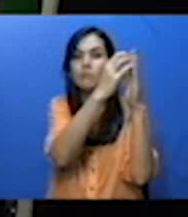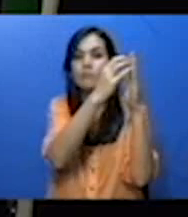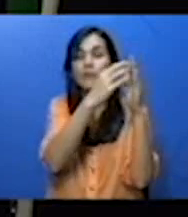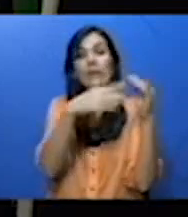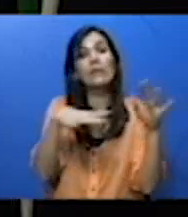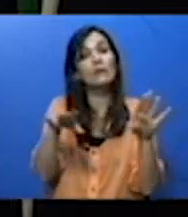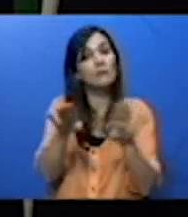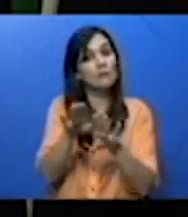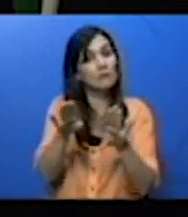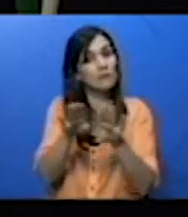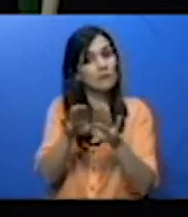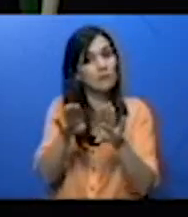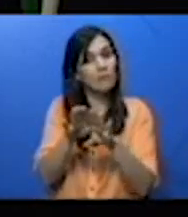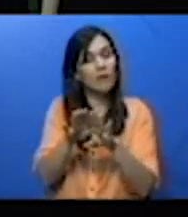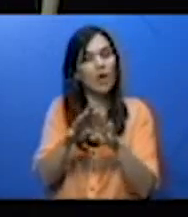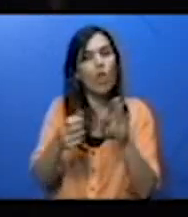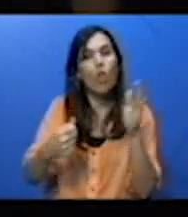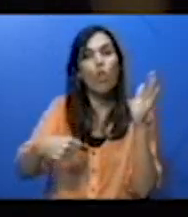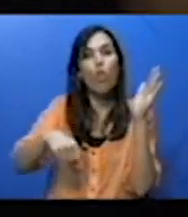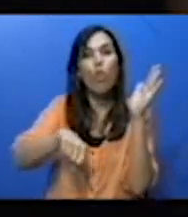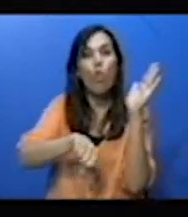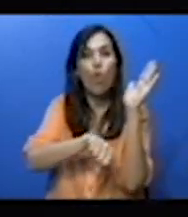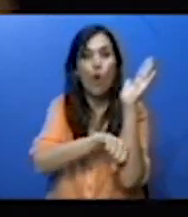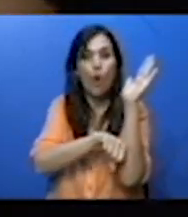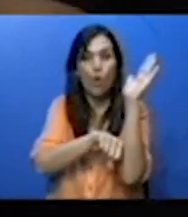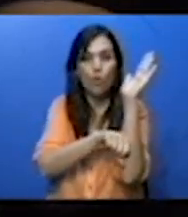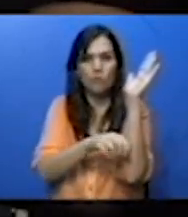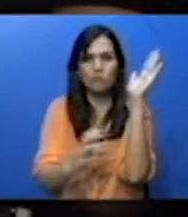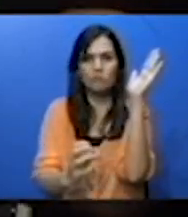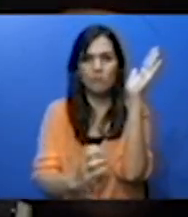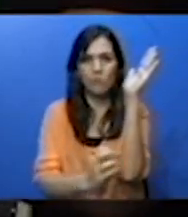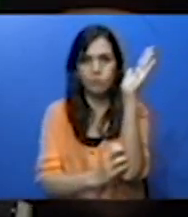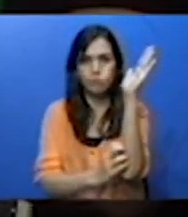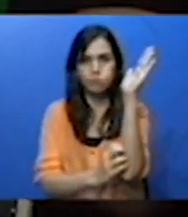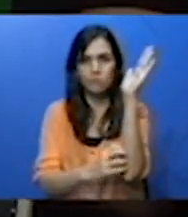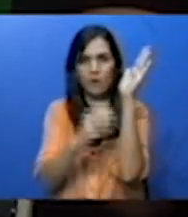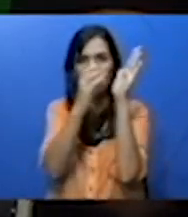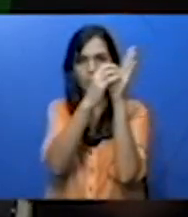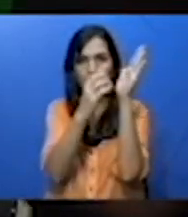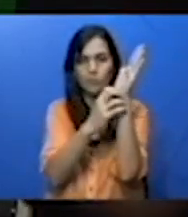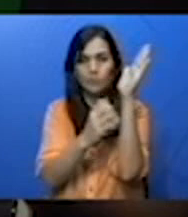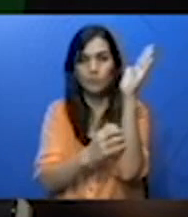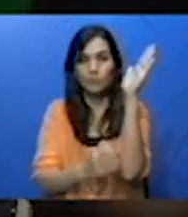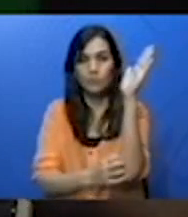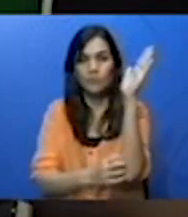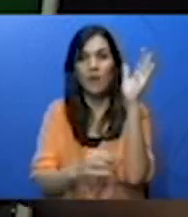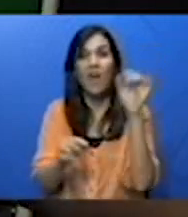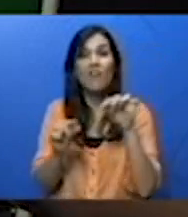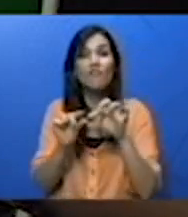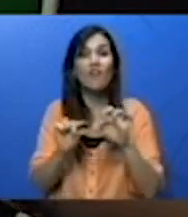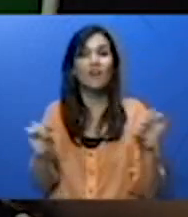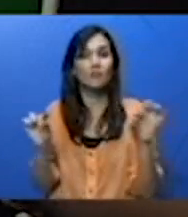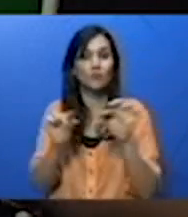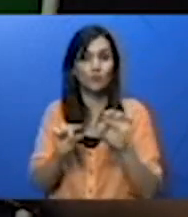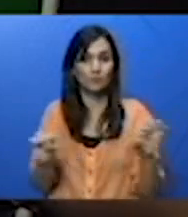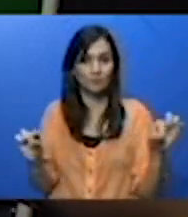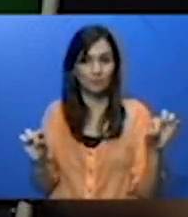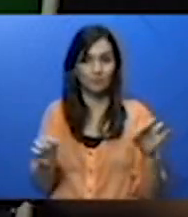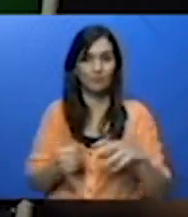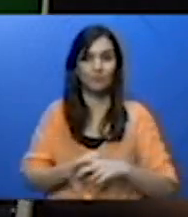no nono, tá? Verso das demais estrofes. Zero?